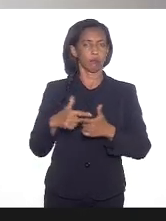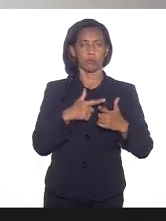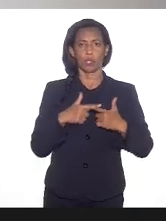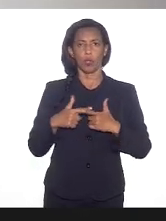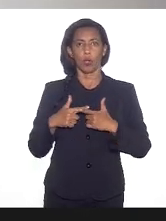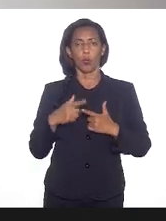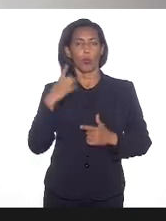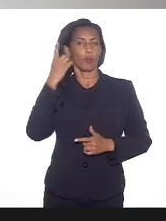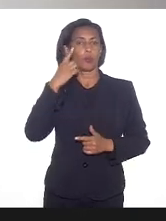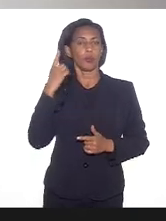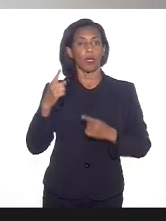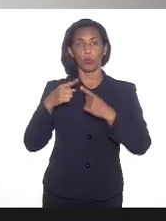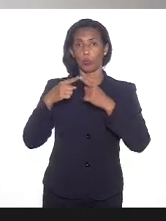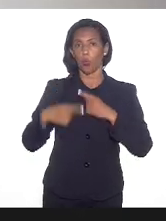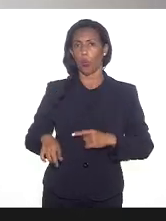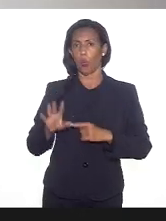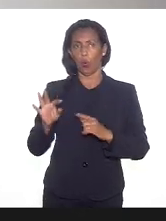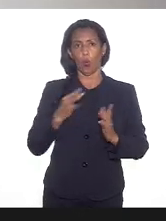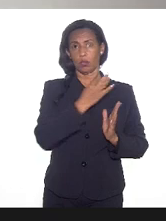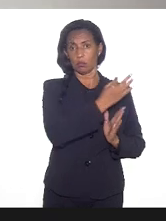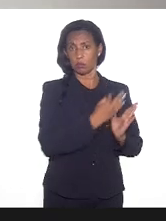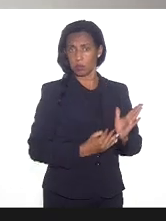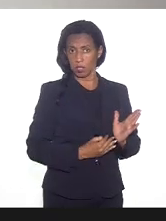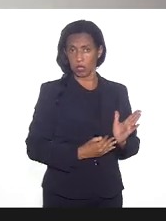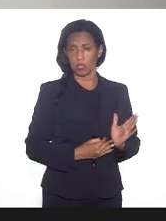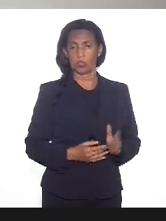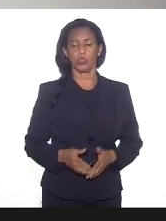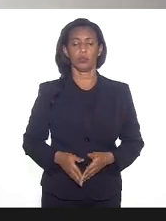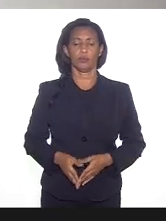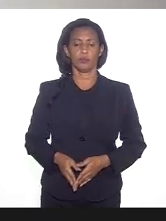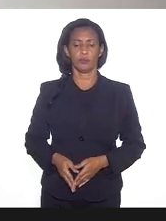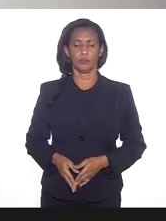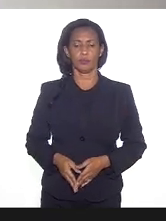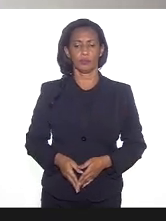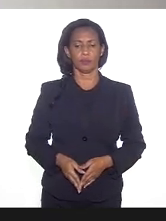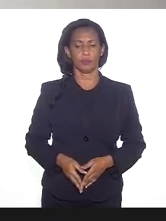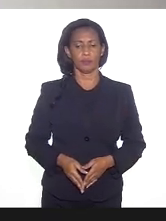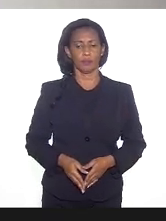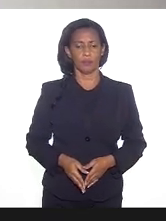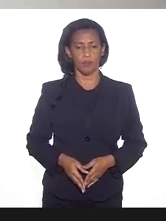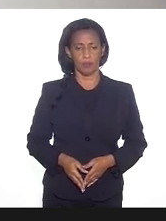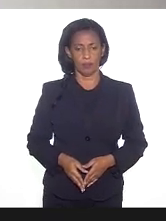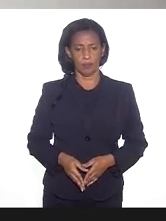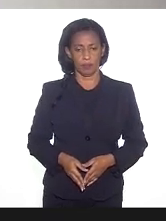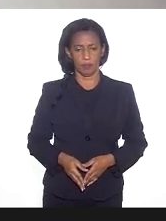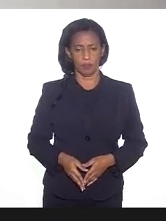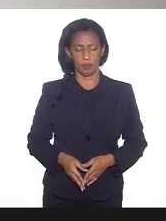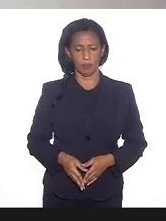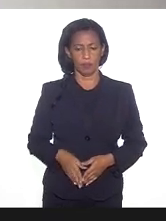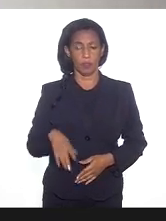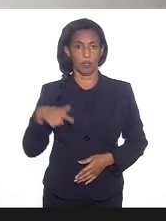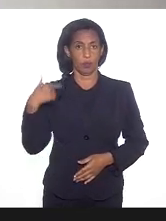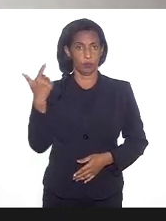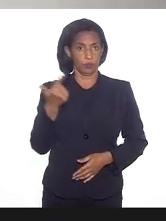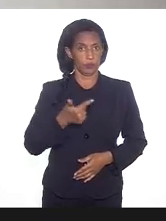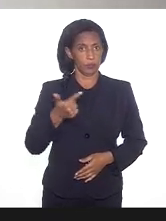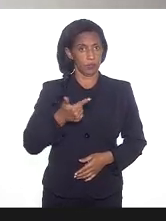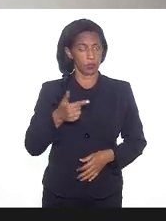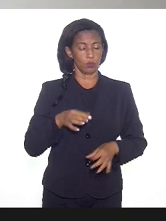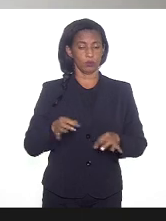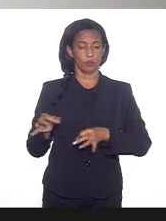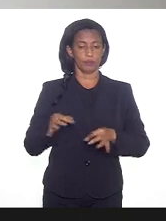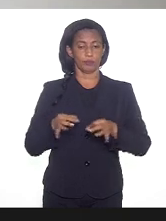não concordam com o teor, né, da formulação. Então, aqui, deixa eu abrir aqui o segundo projeto.